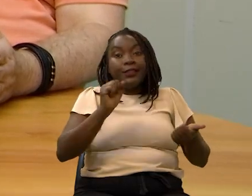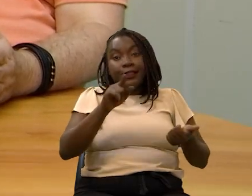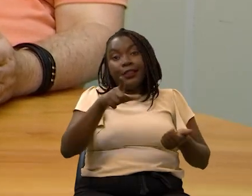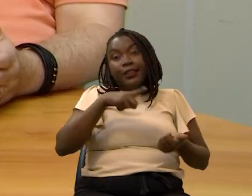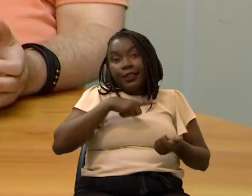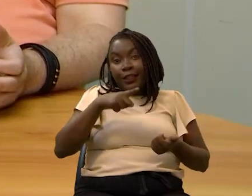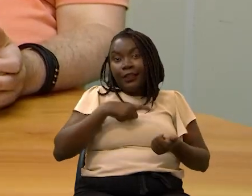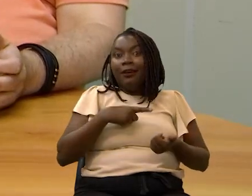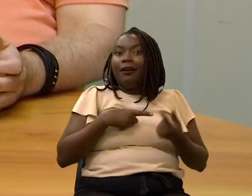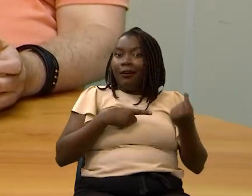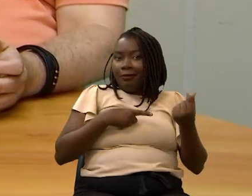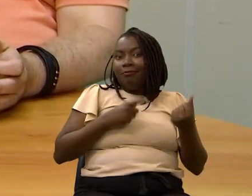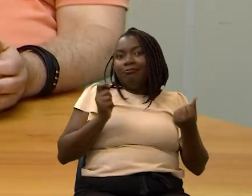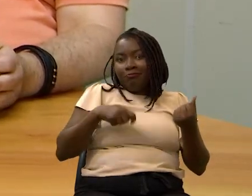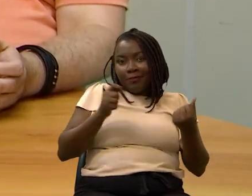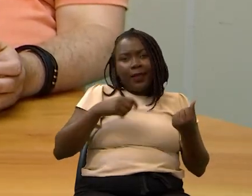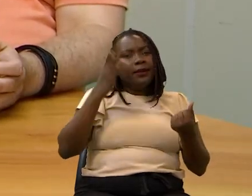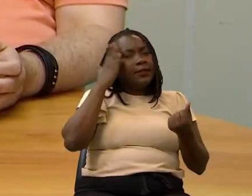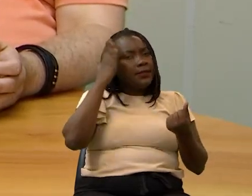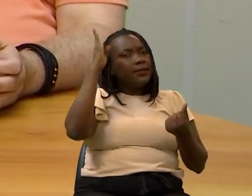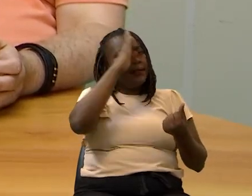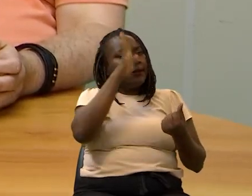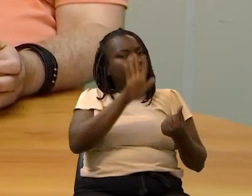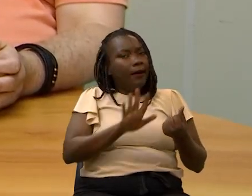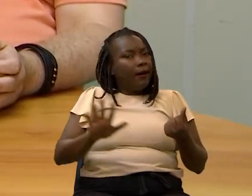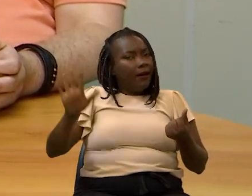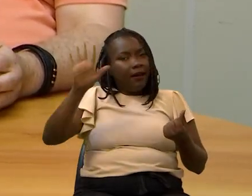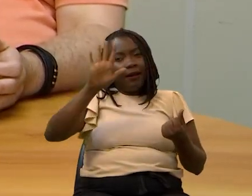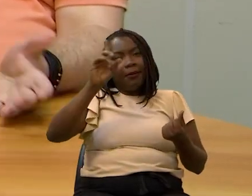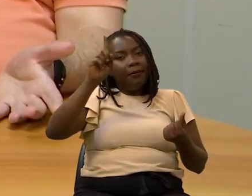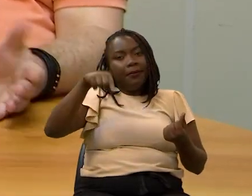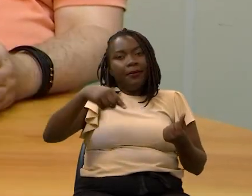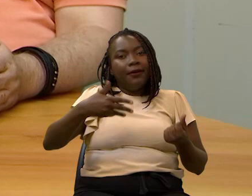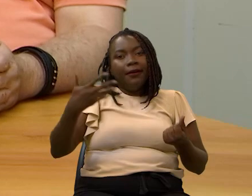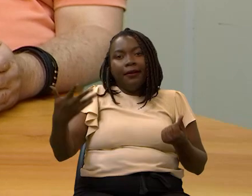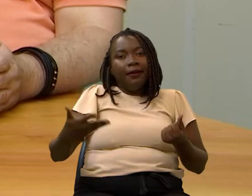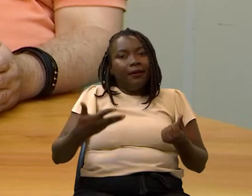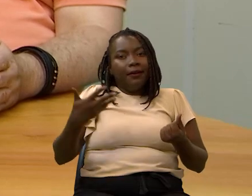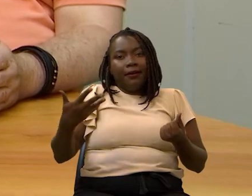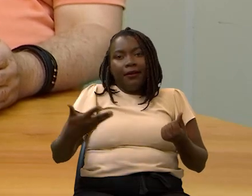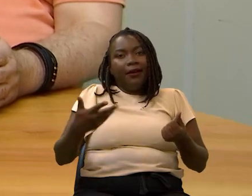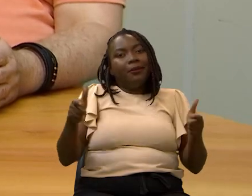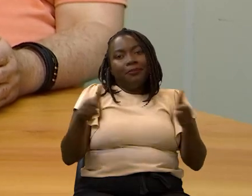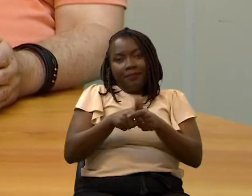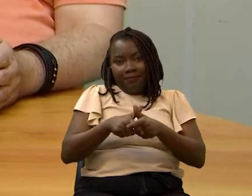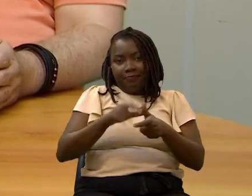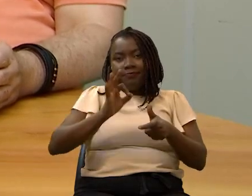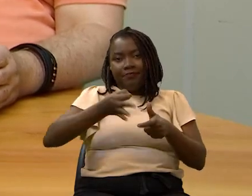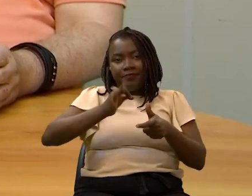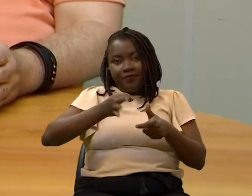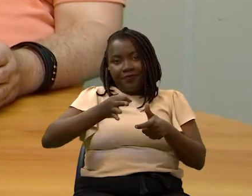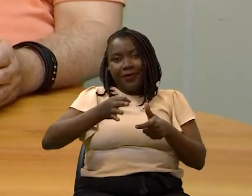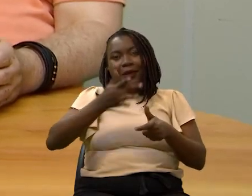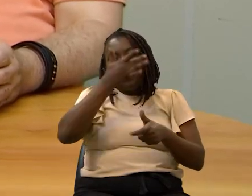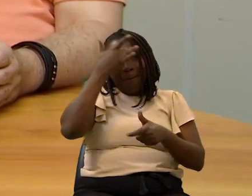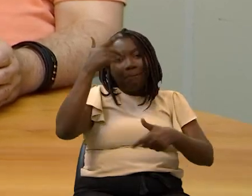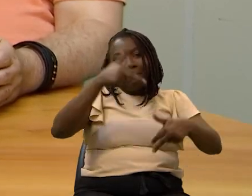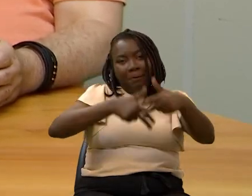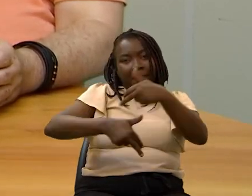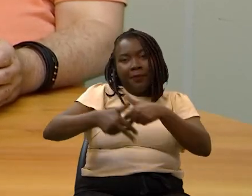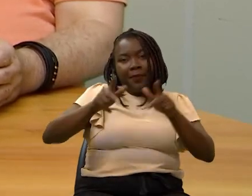coisa, se você tem essa condição financeira, que a gente sabe que no Brasil praticamente é a minoria,